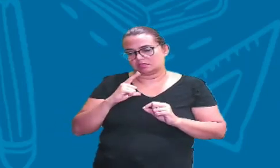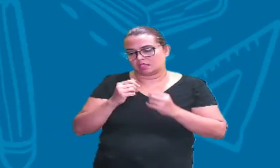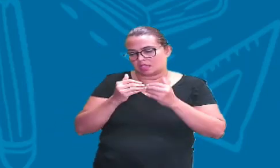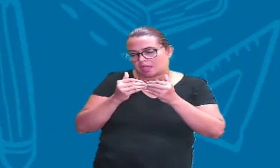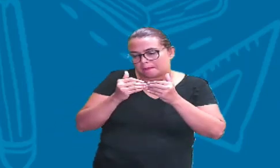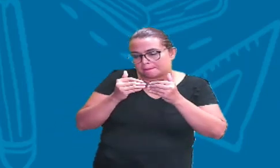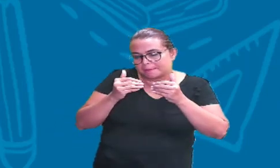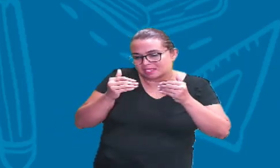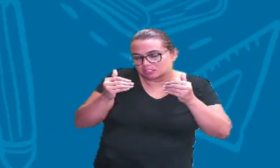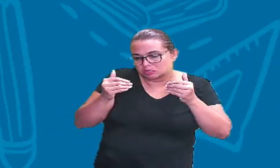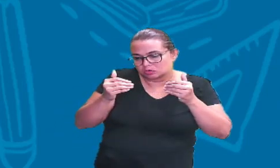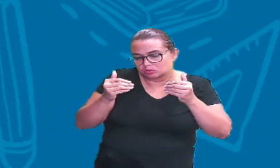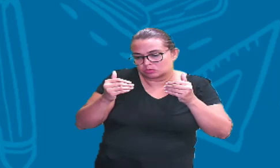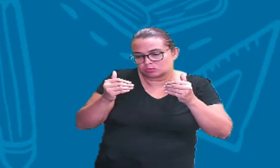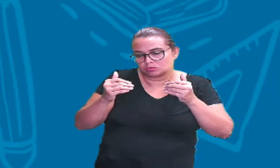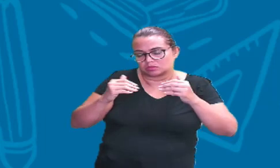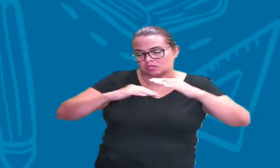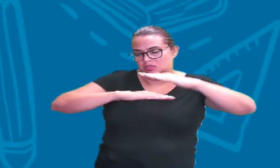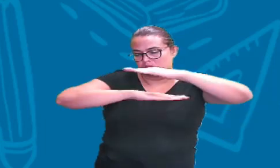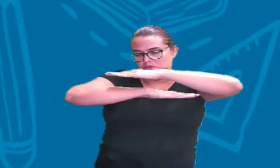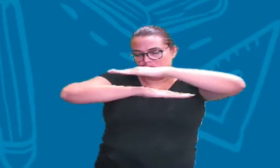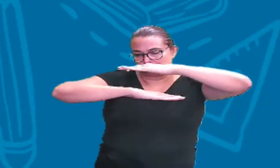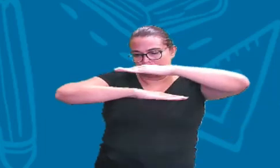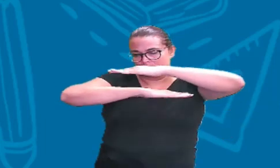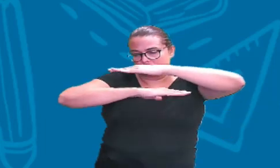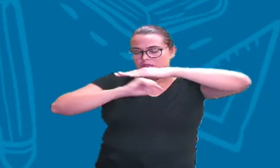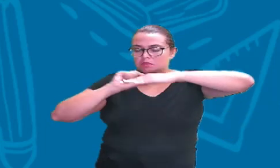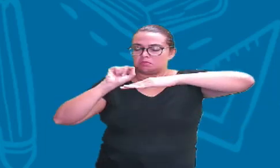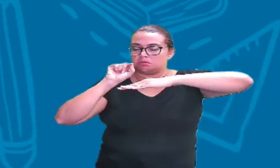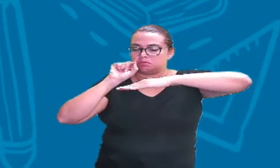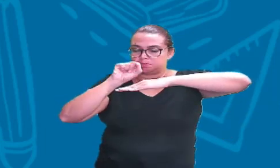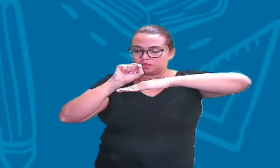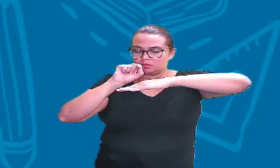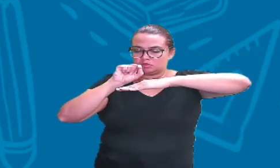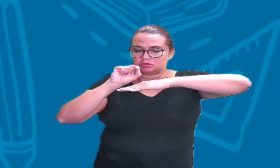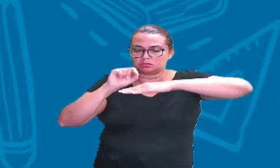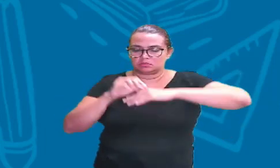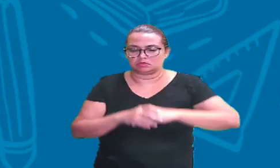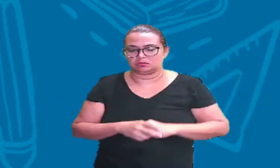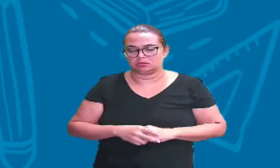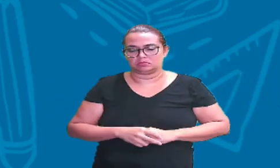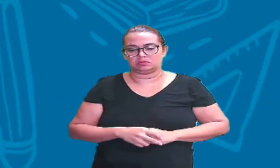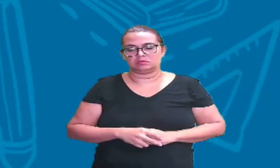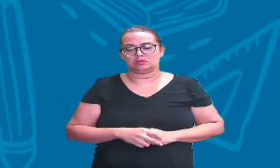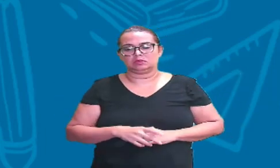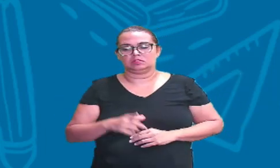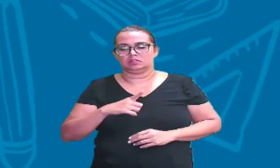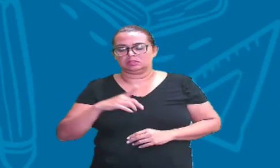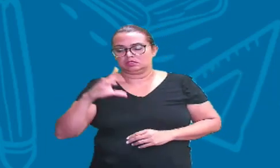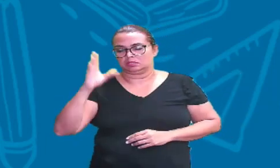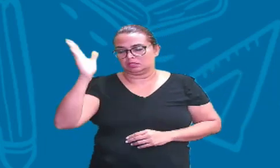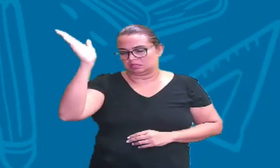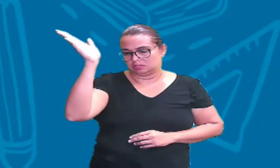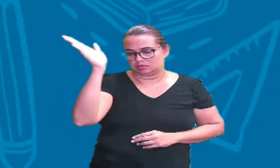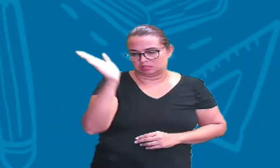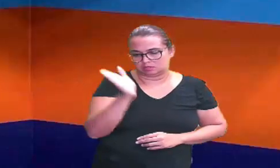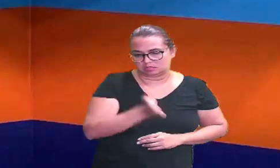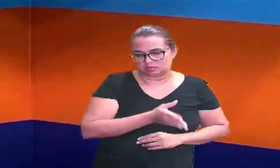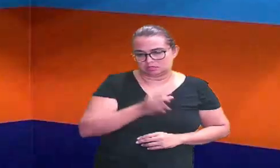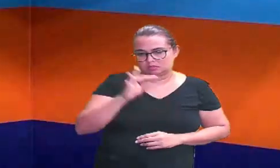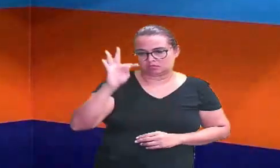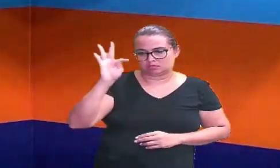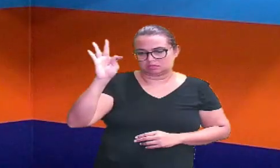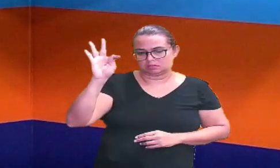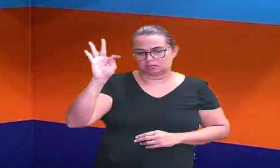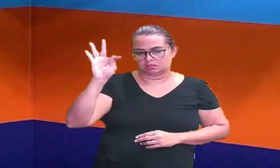um ponto em comum. Olha aí, ó, observe aqui. Nós temos a reta T e nós temos